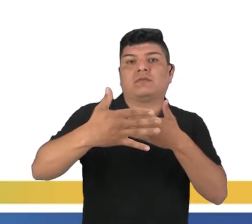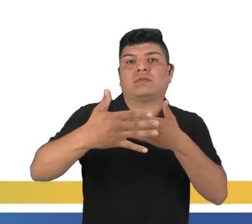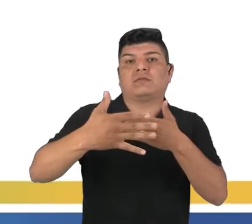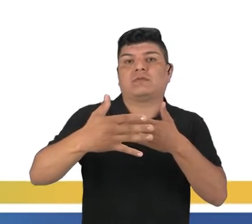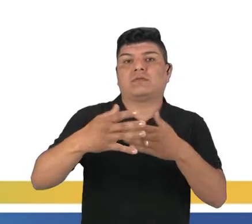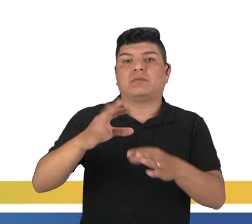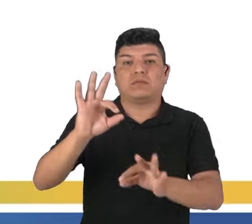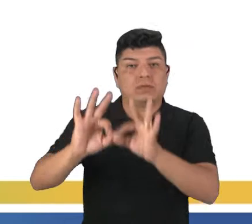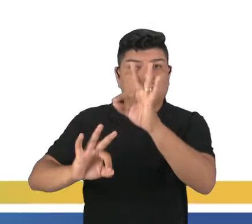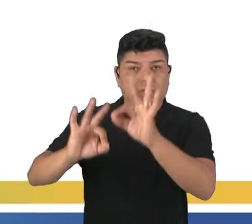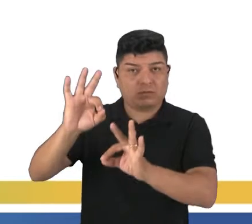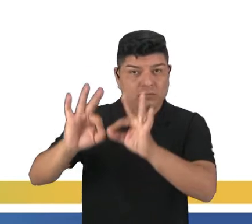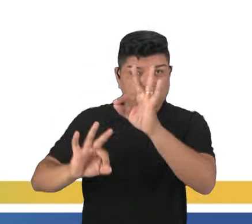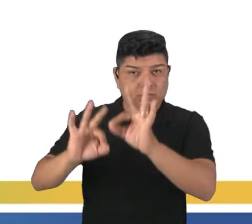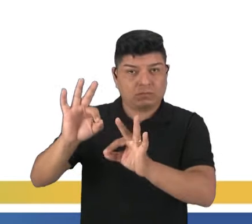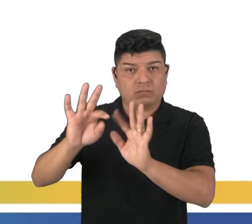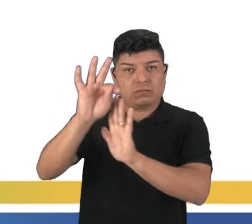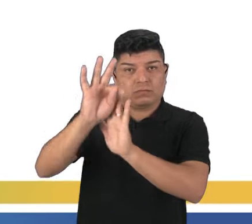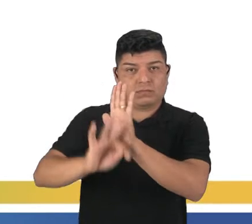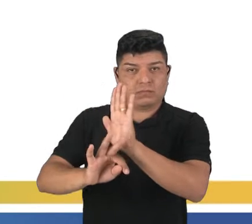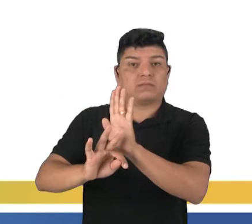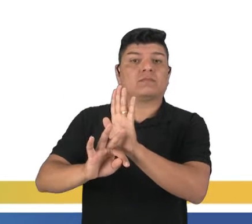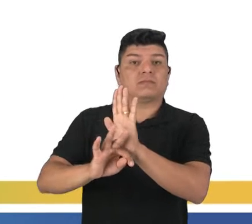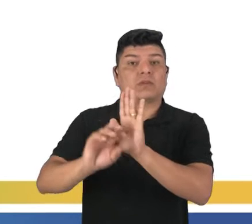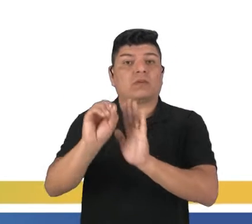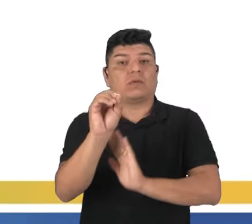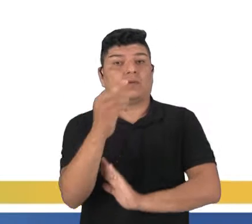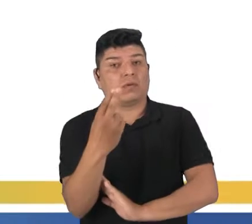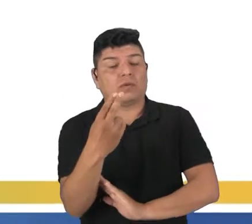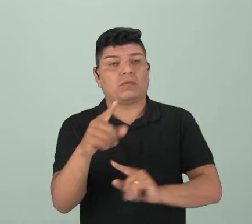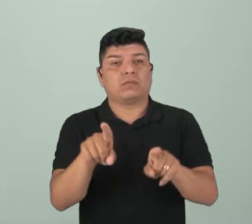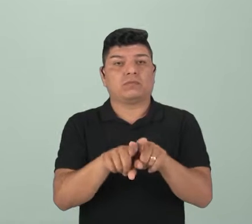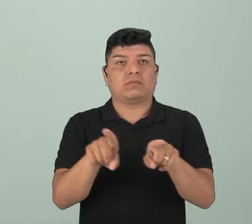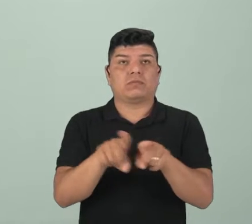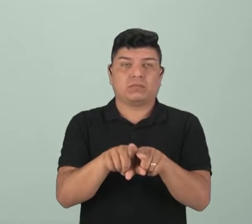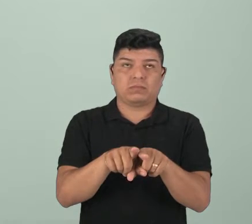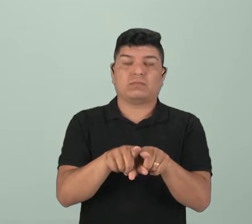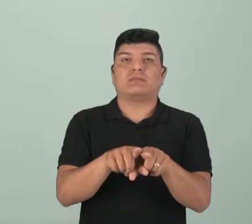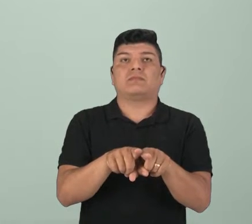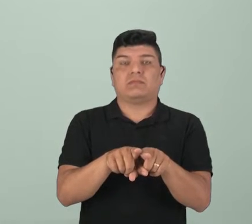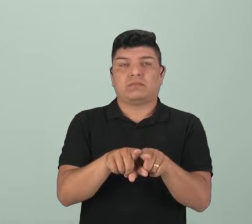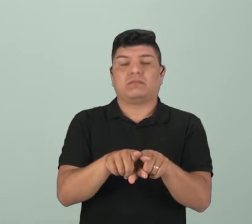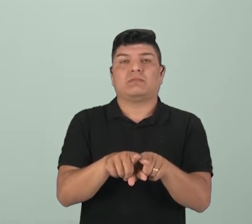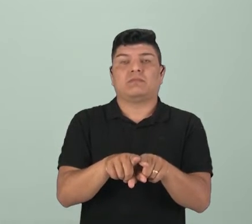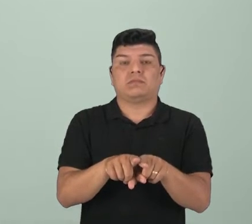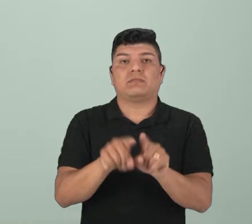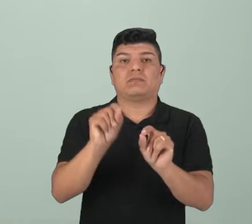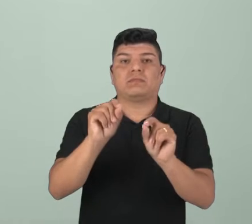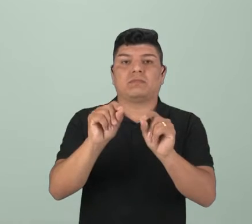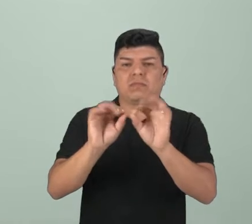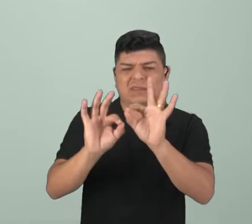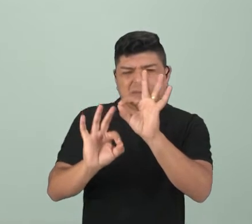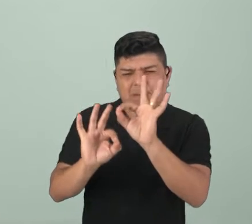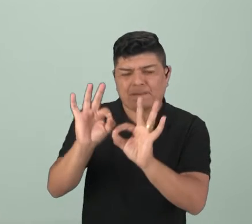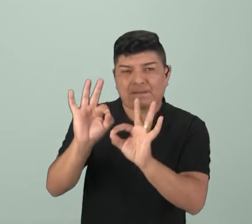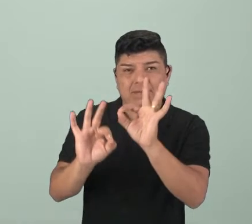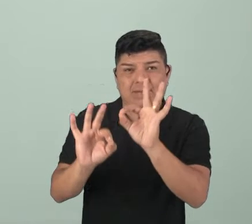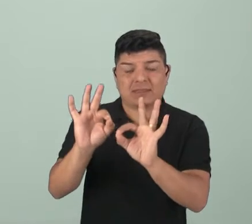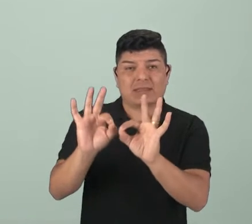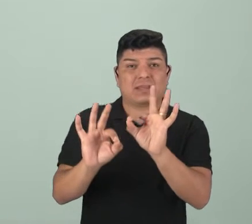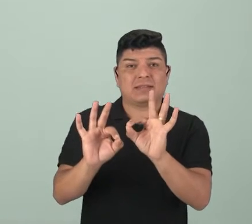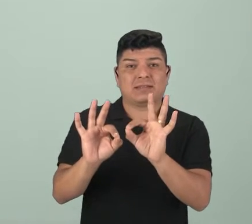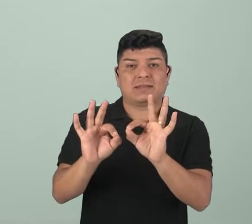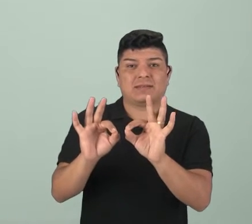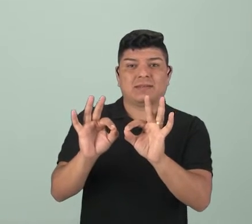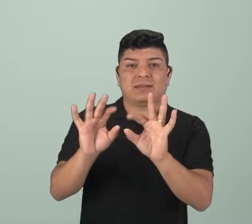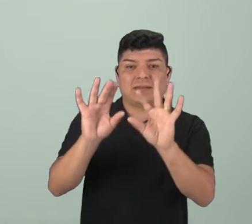da construção, né, de um texto, ou da parte de esmiuçar, falar